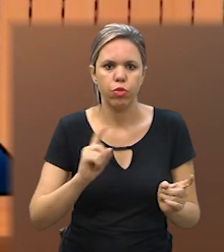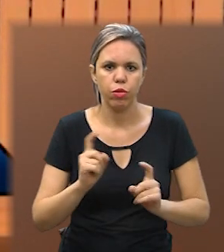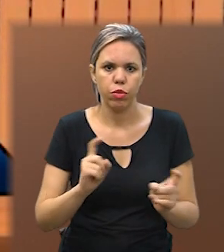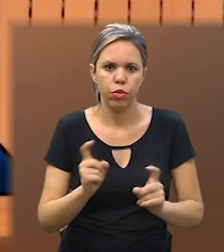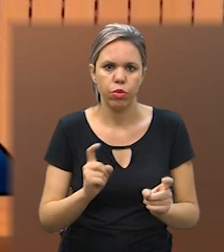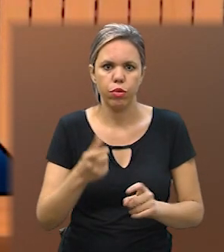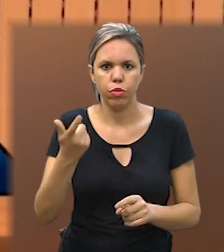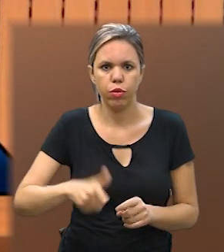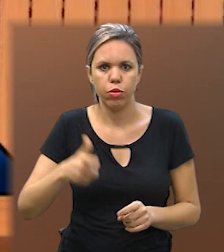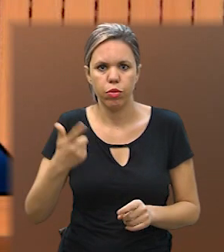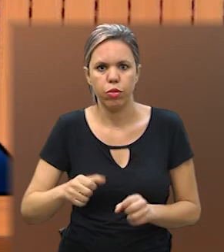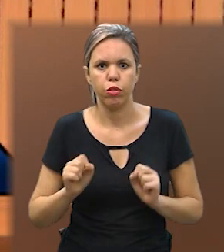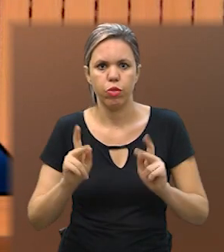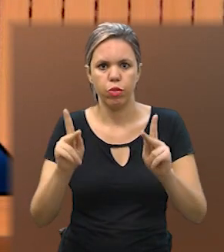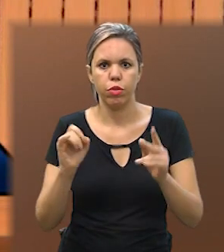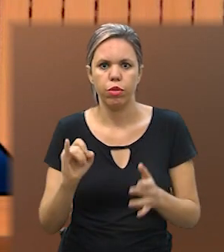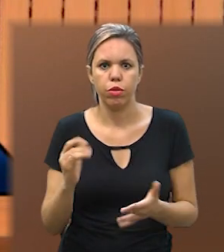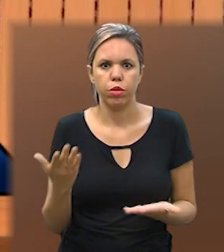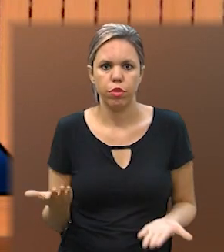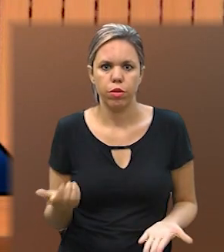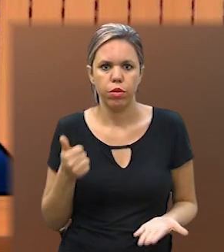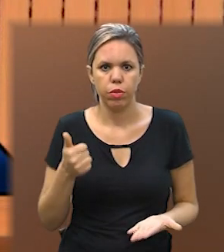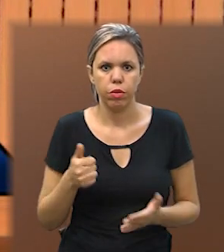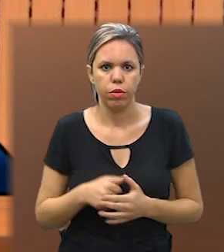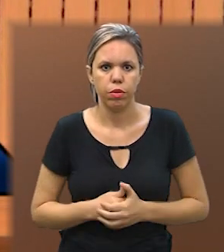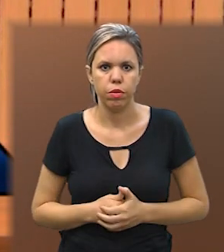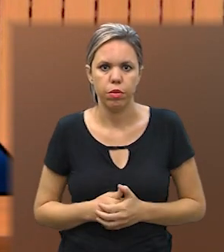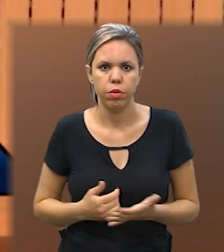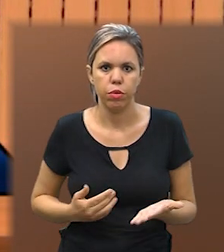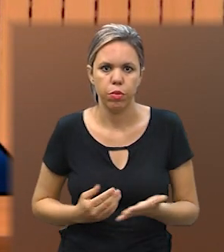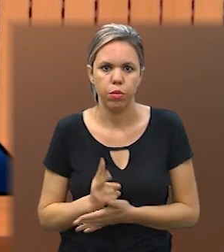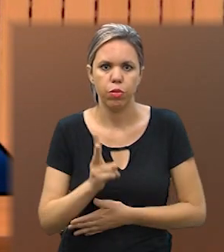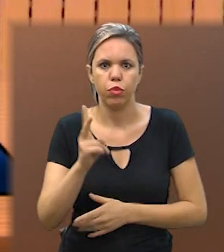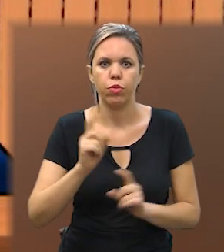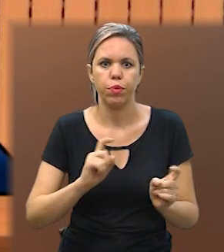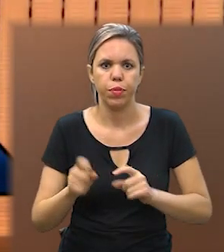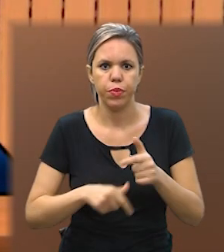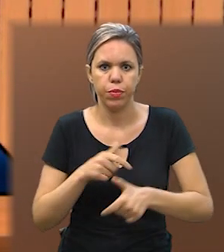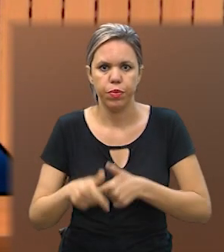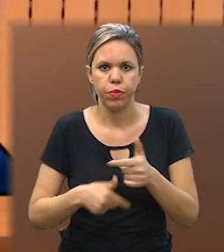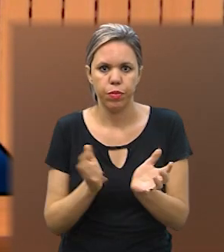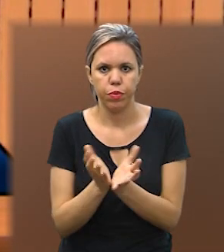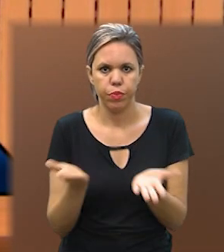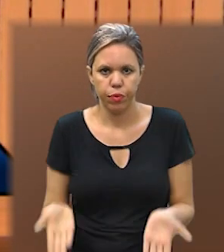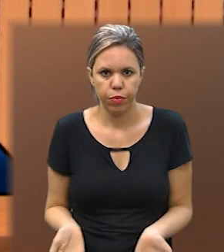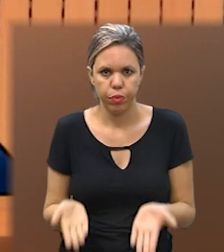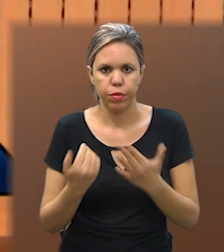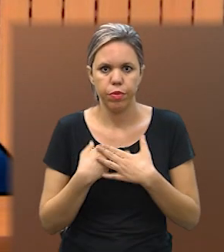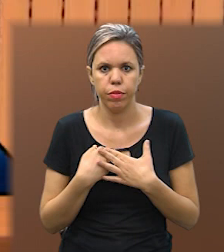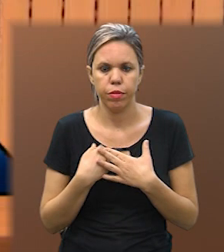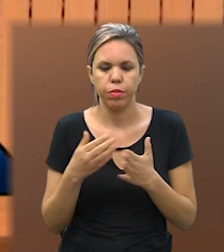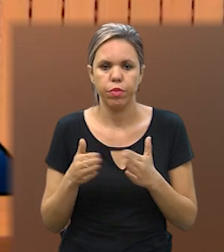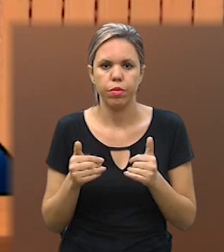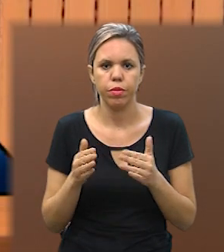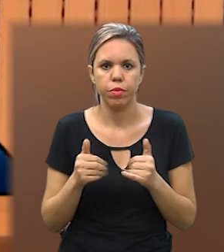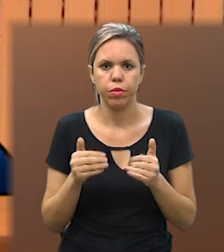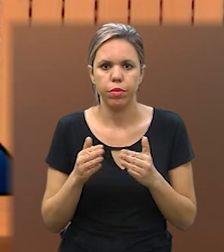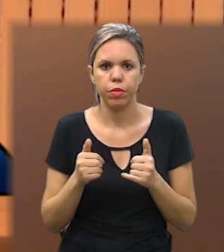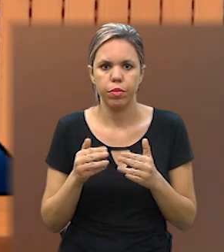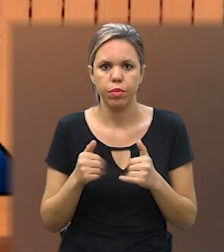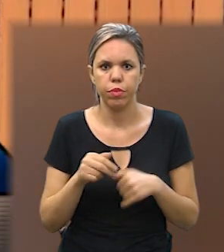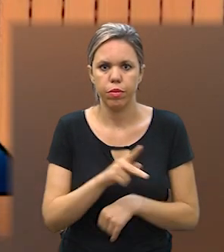que deem aí um ok para a prorrogação dos trabalhos da nossa comissão. Nós